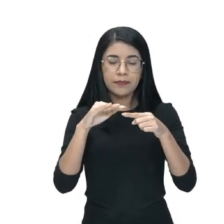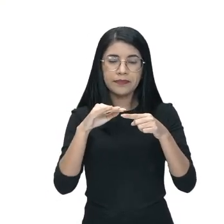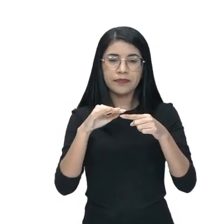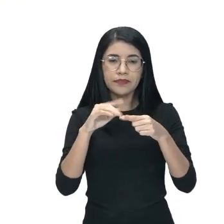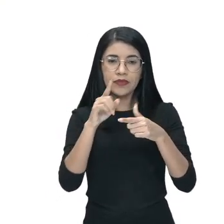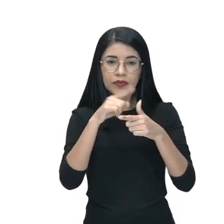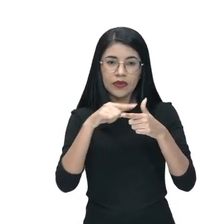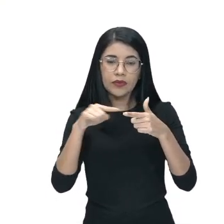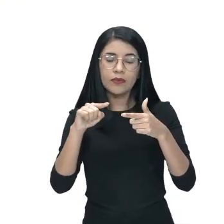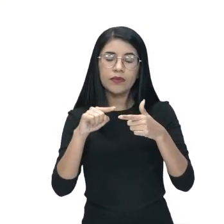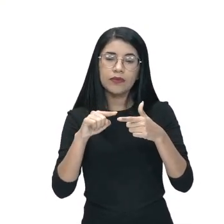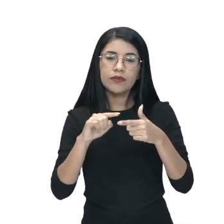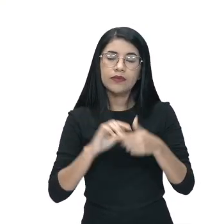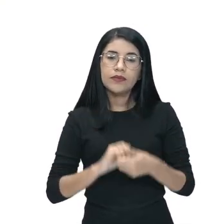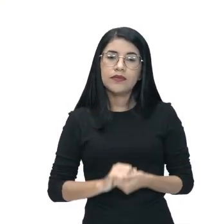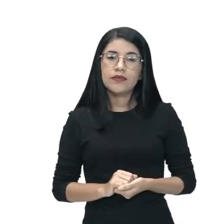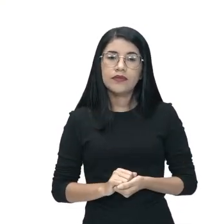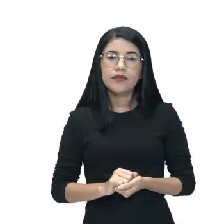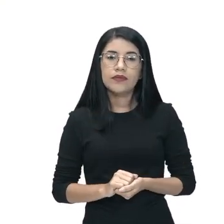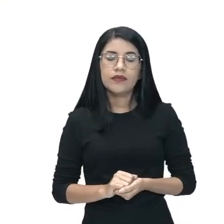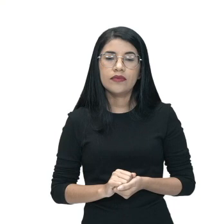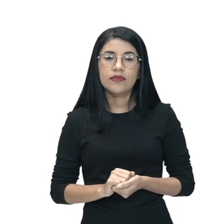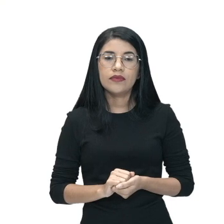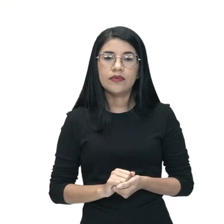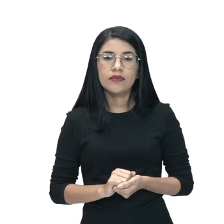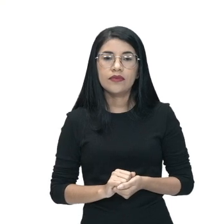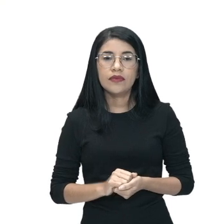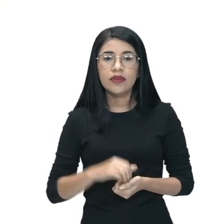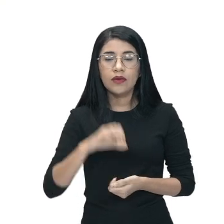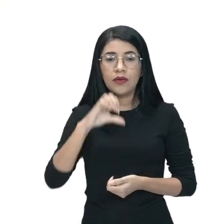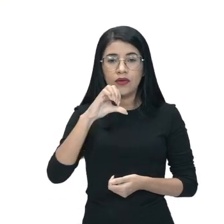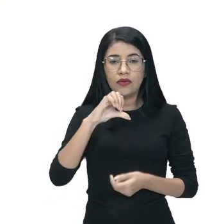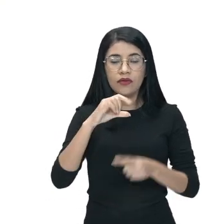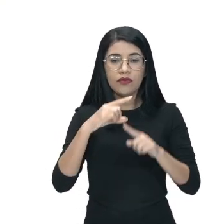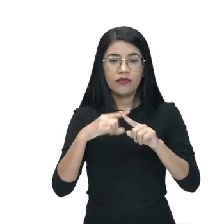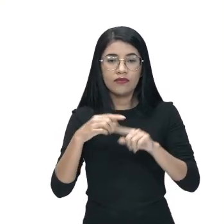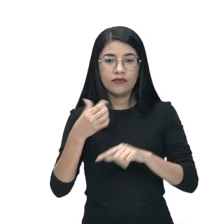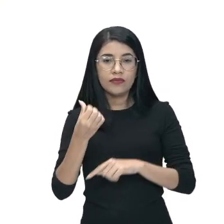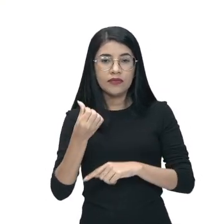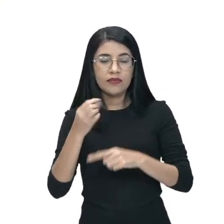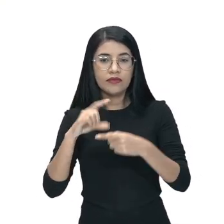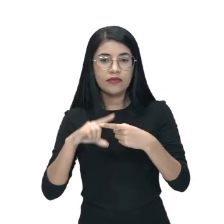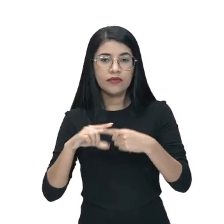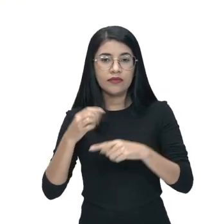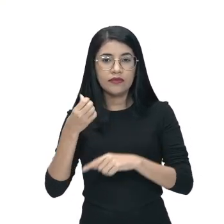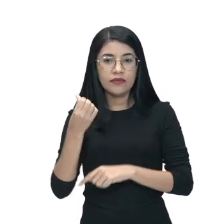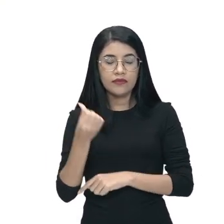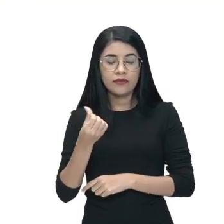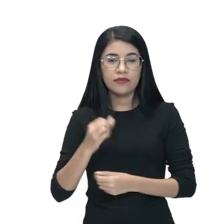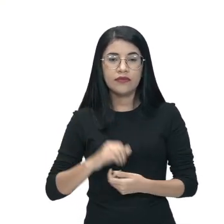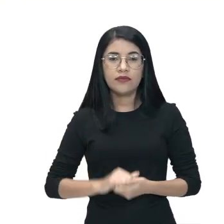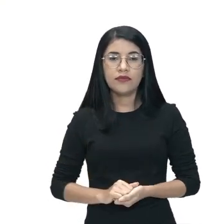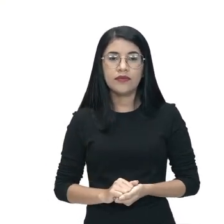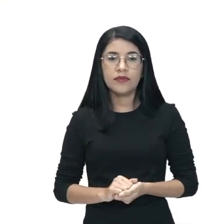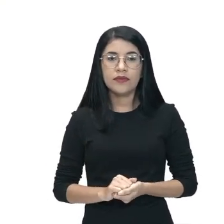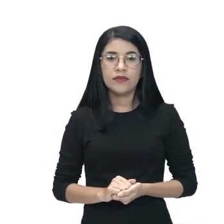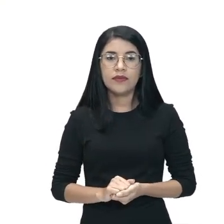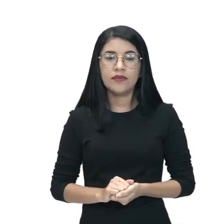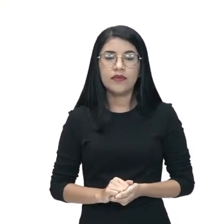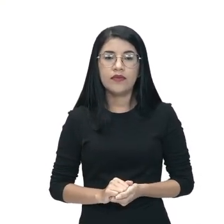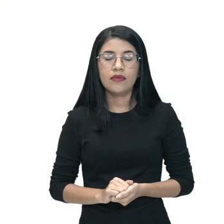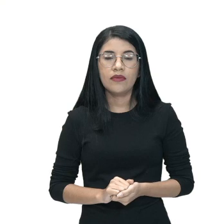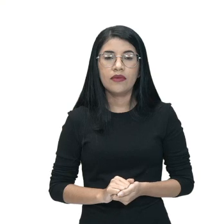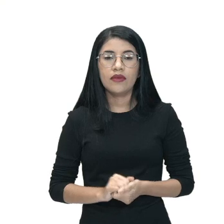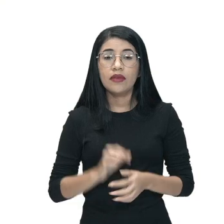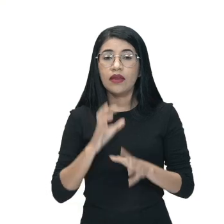no numerador antes das potências de base 10, ou seja, 9 vezes 6 vezes 6. Então, quanto é